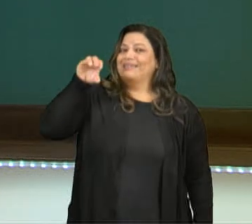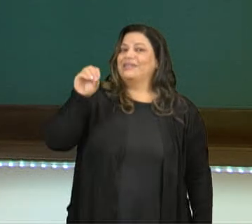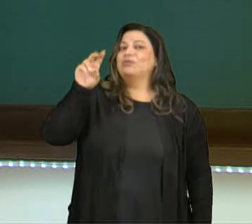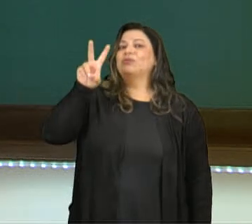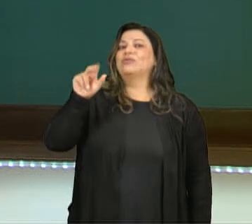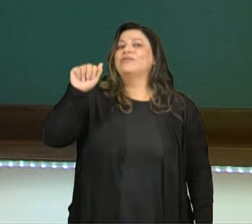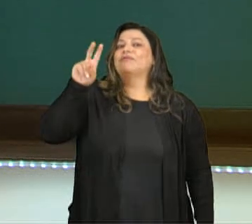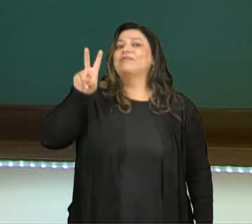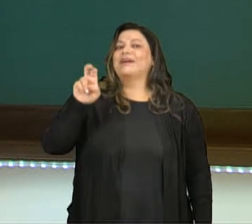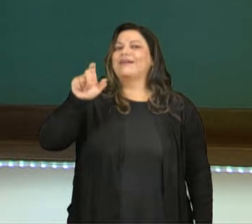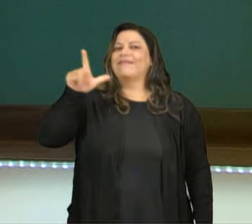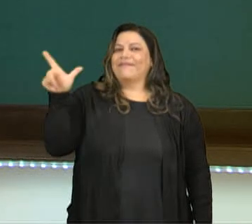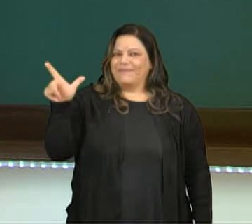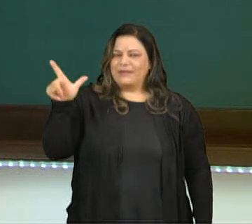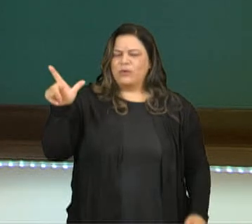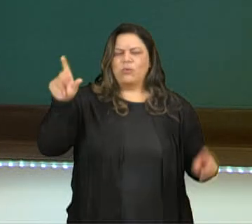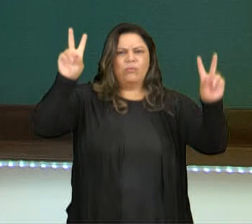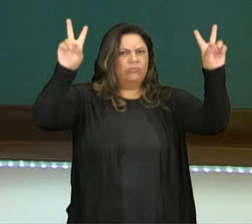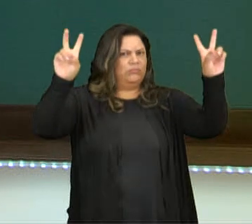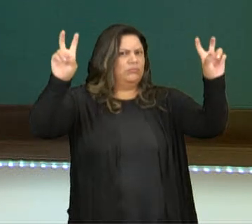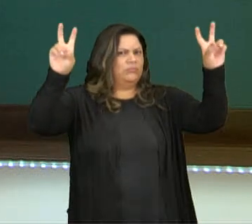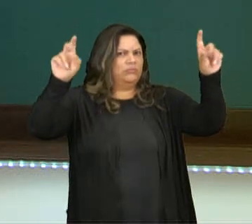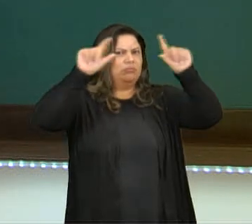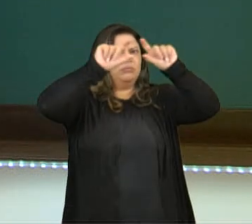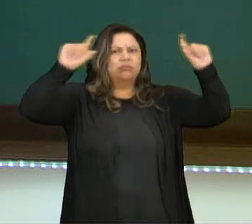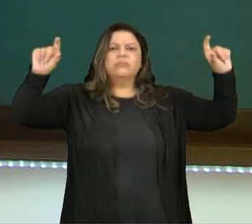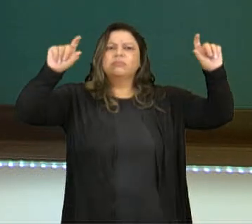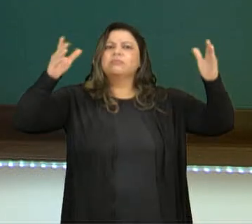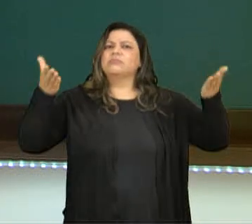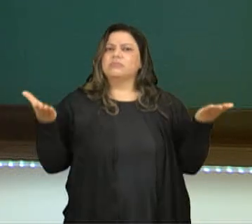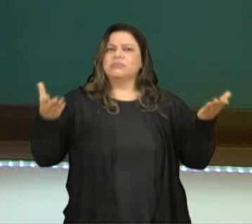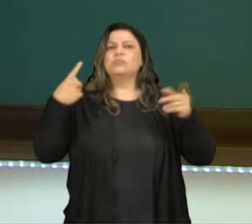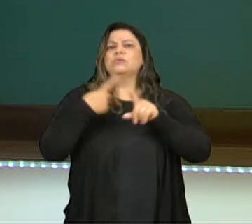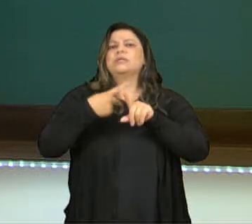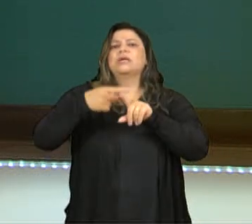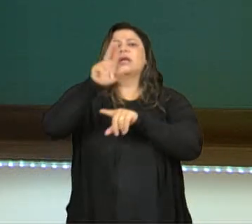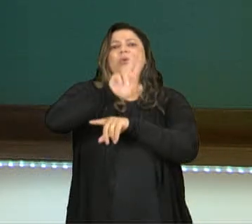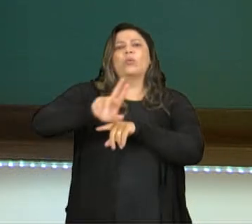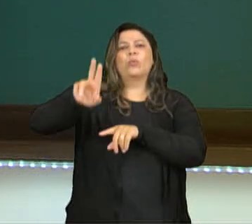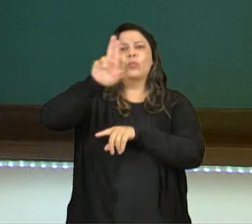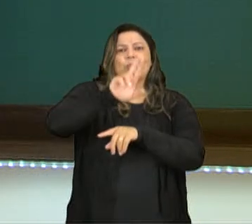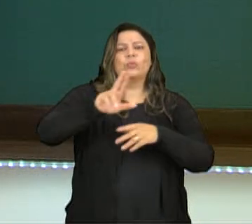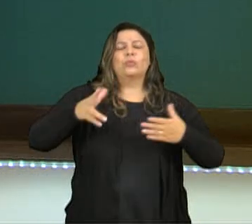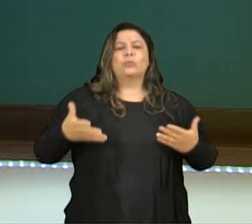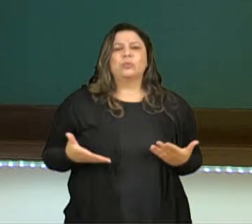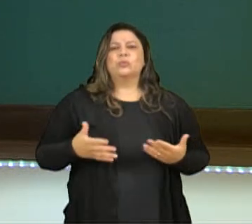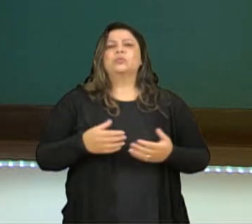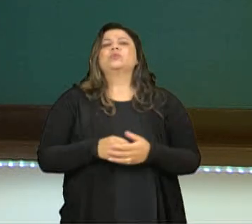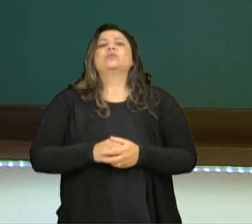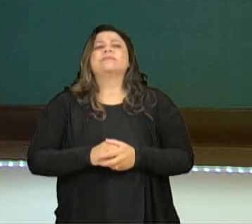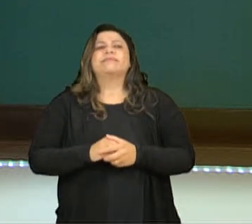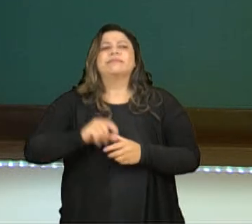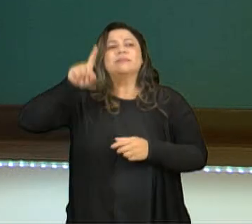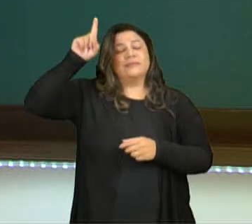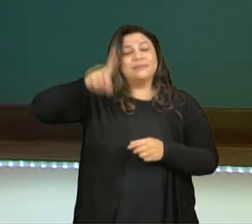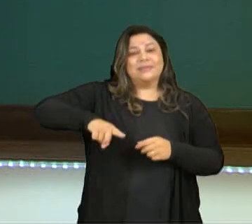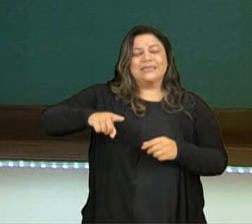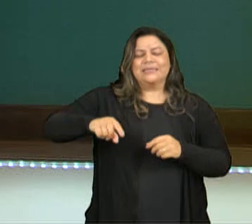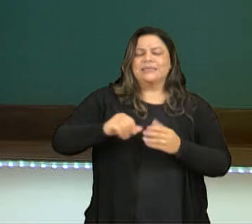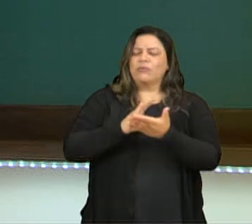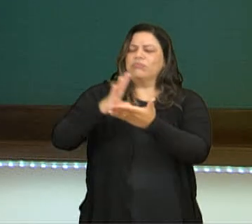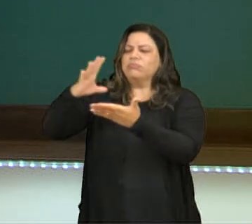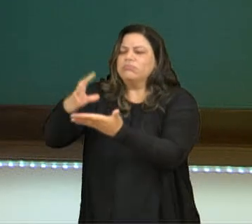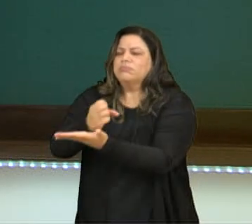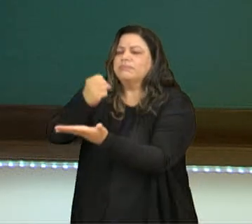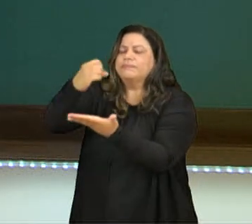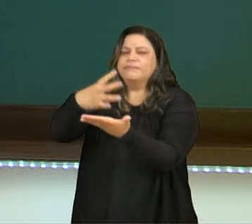renováveis. Por que eu uso esse termo renovável? Os recursos renováveis são aqueles que retiramos